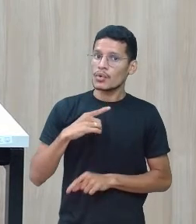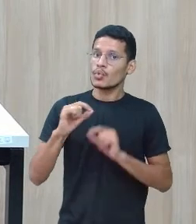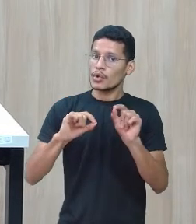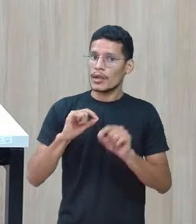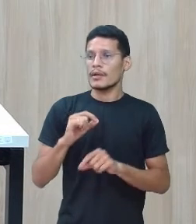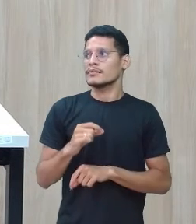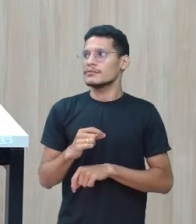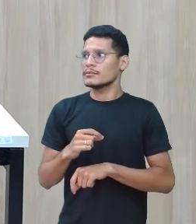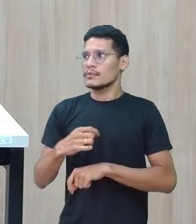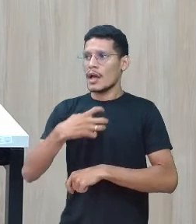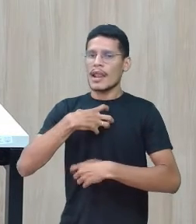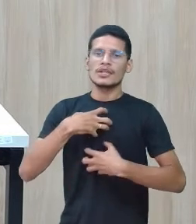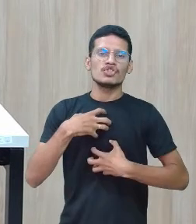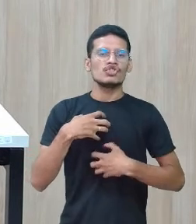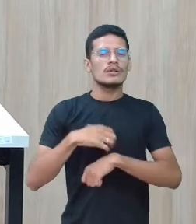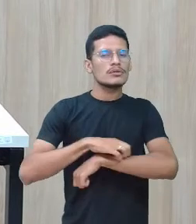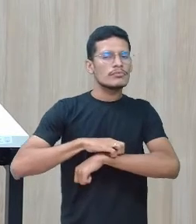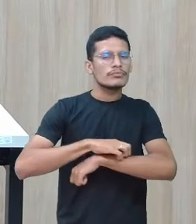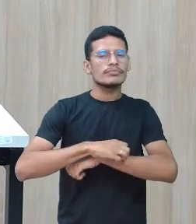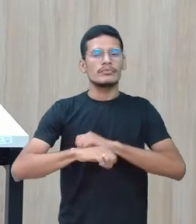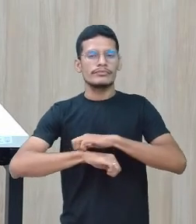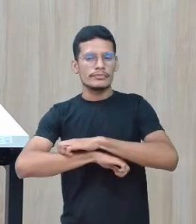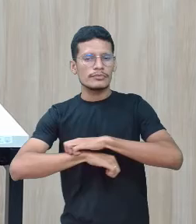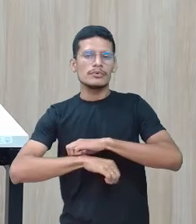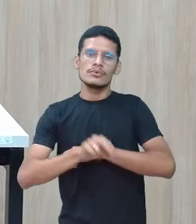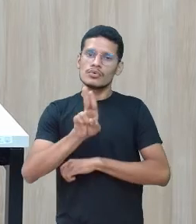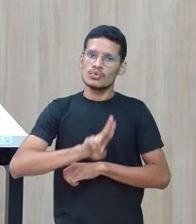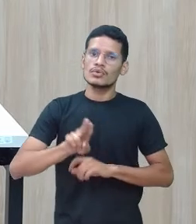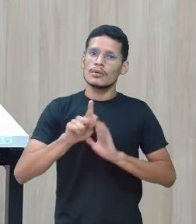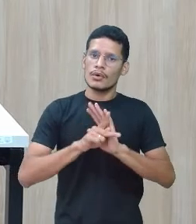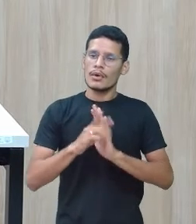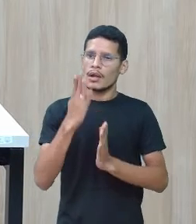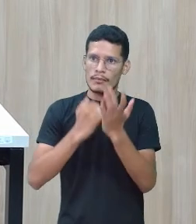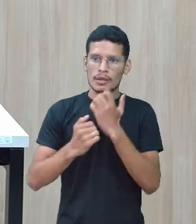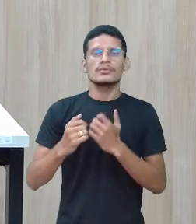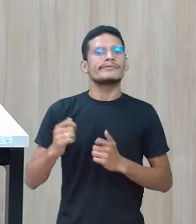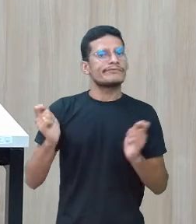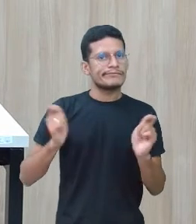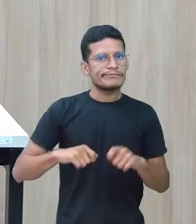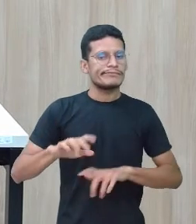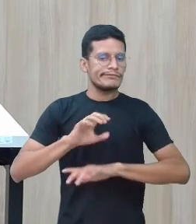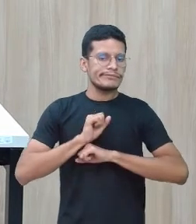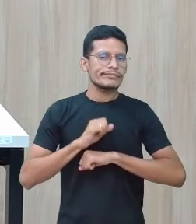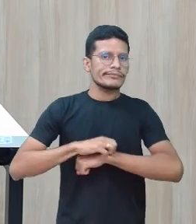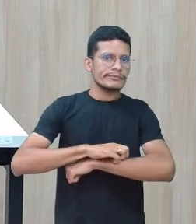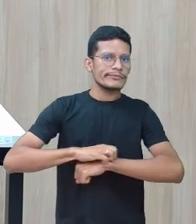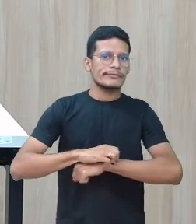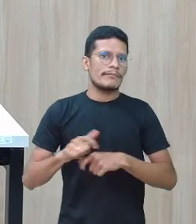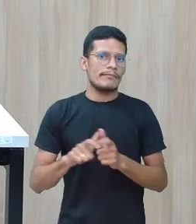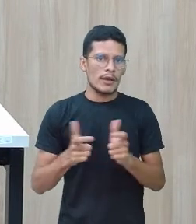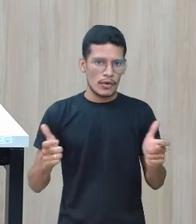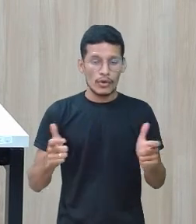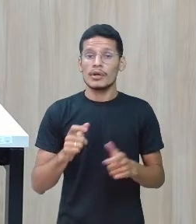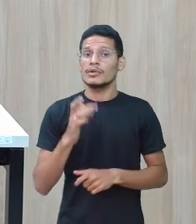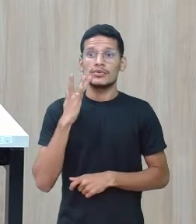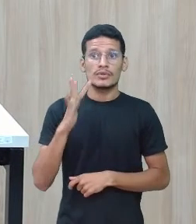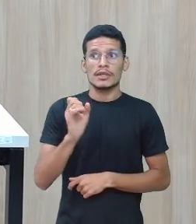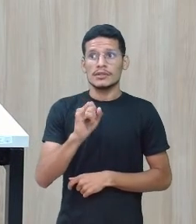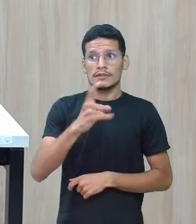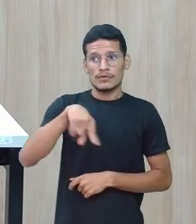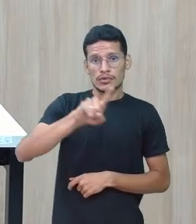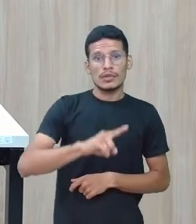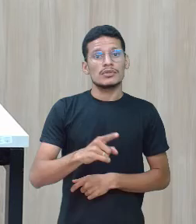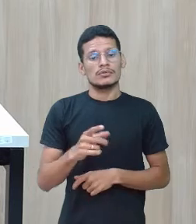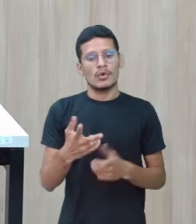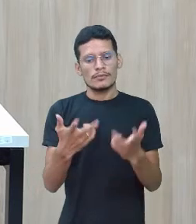é, quando se alimentam com esses, quando usam esses alimentos, normalmente desenvolvem uma alergia maior. Não sei se vocês já